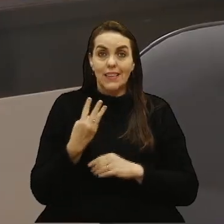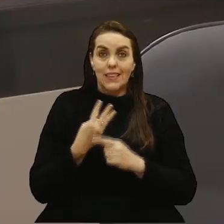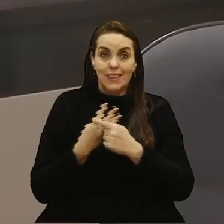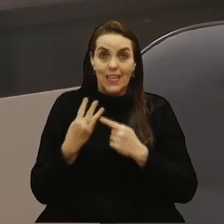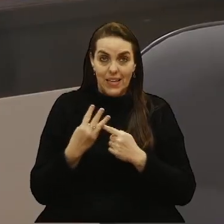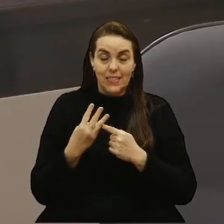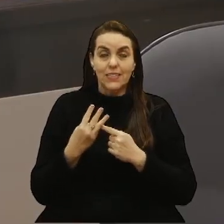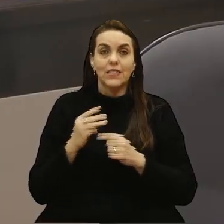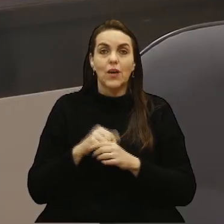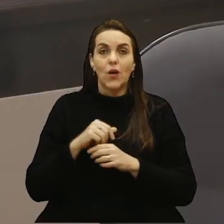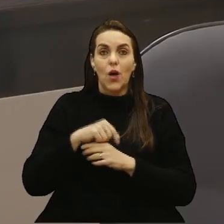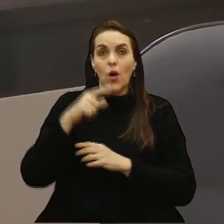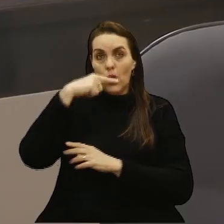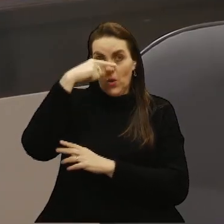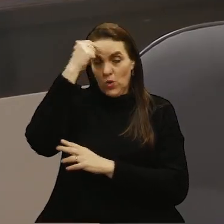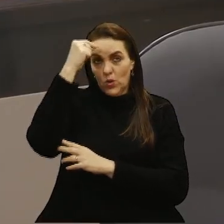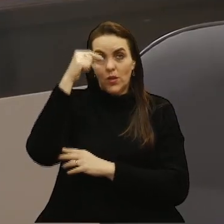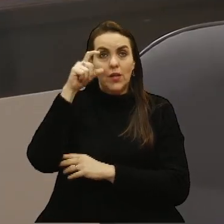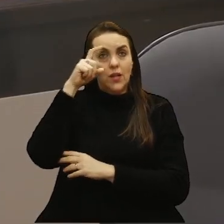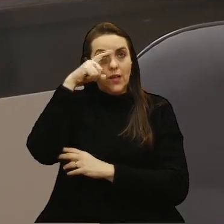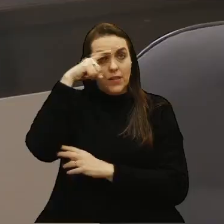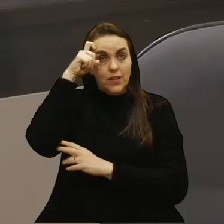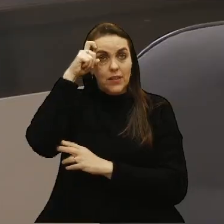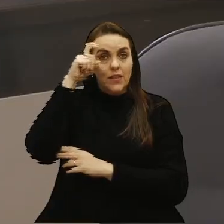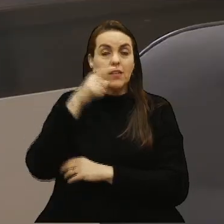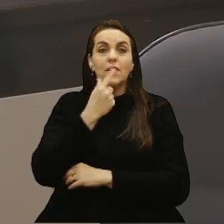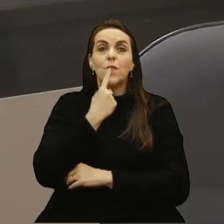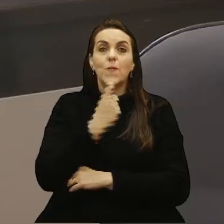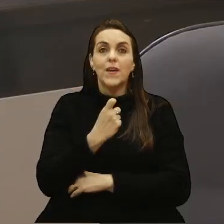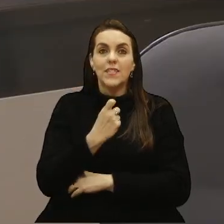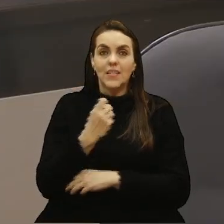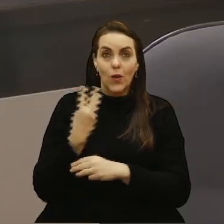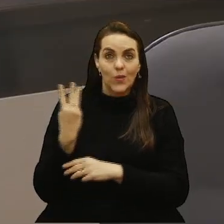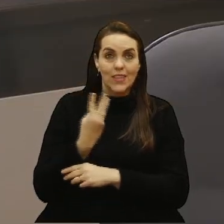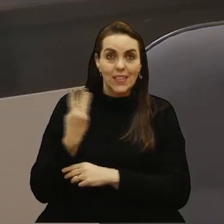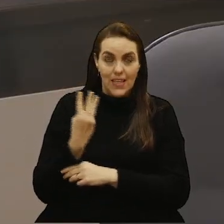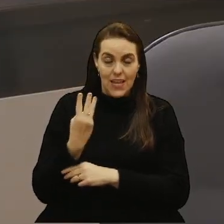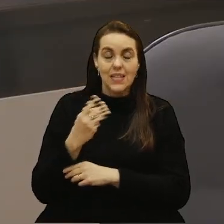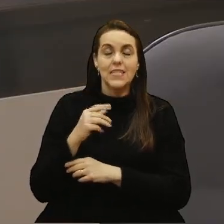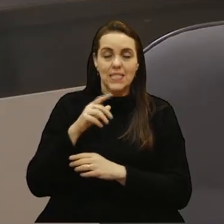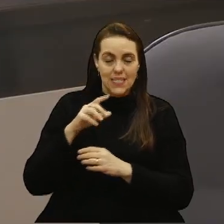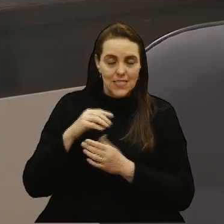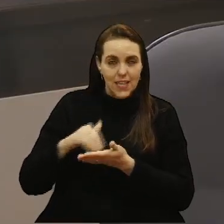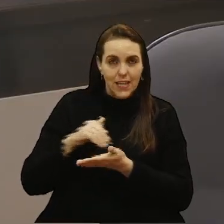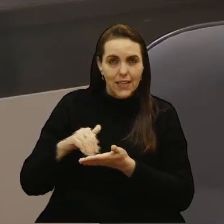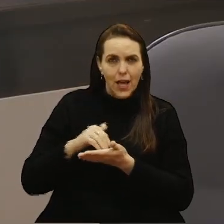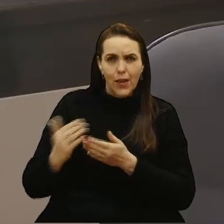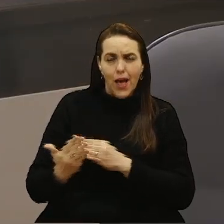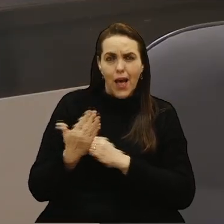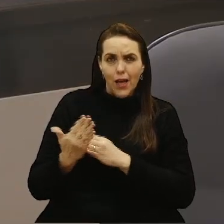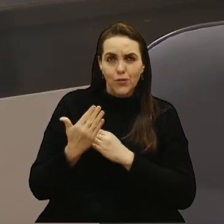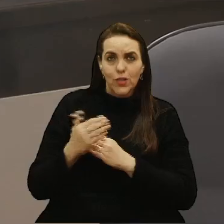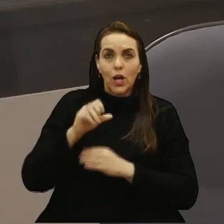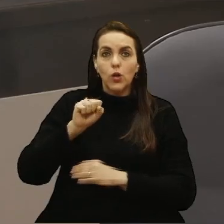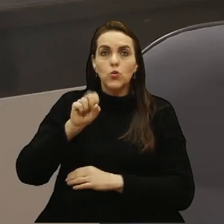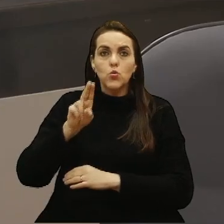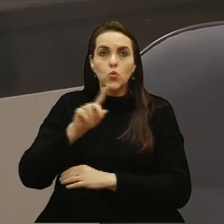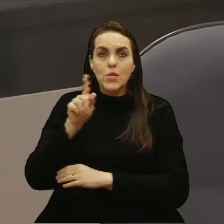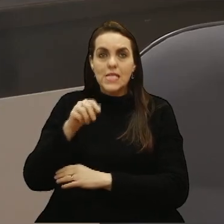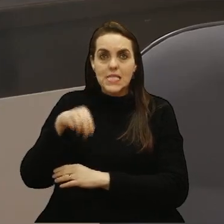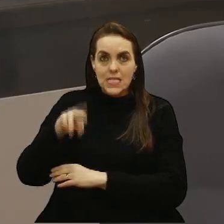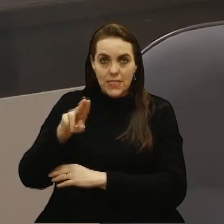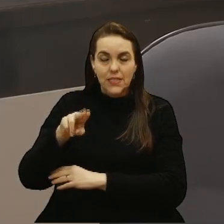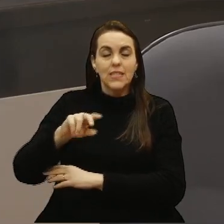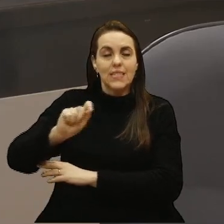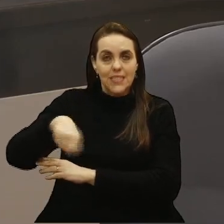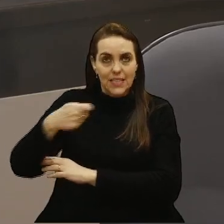Lucas Suzinho, o Weber, o João Wes estão sempre nos auxiliando, respondem de imediato, procuram sempre nos ajudar. O Suzinho foi comigo até lá no bairro